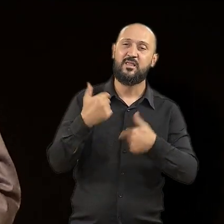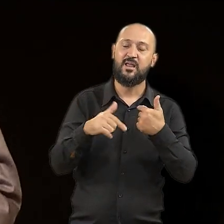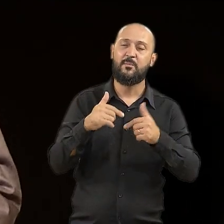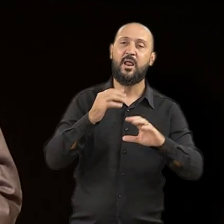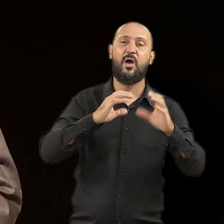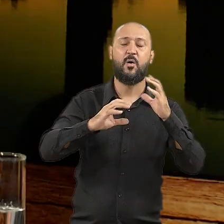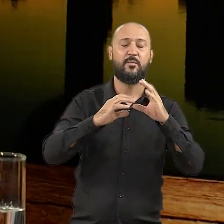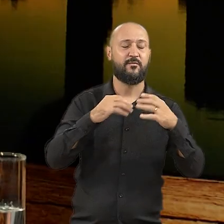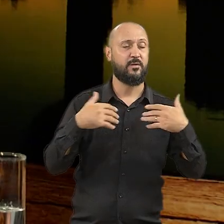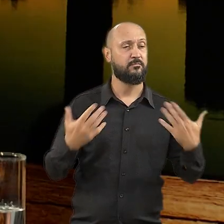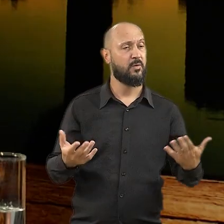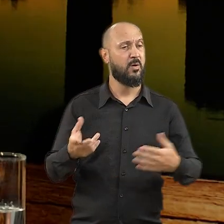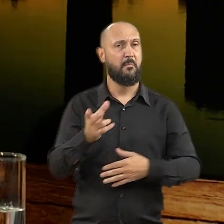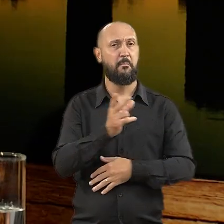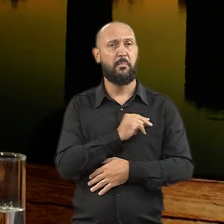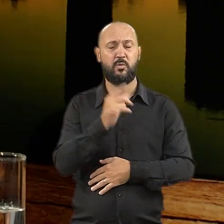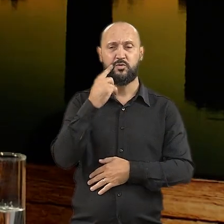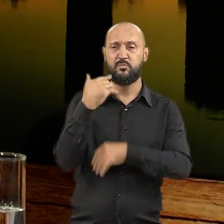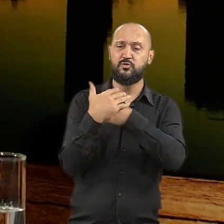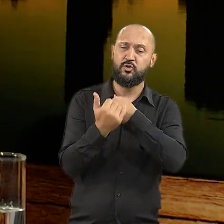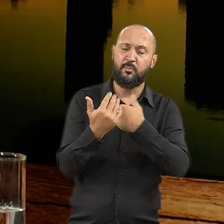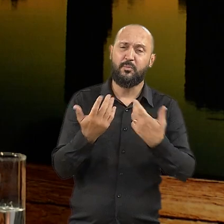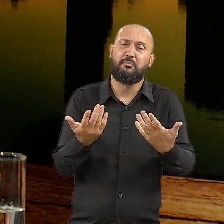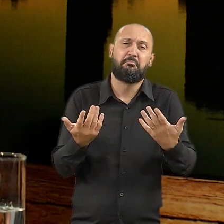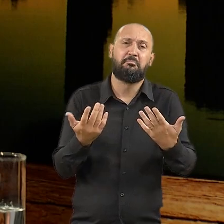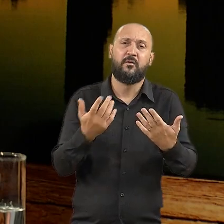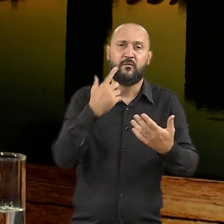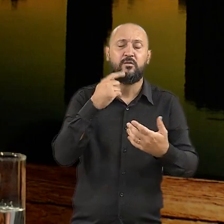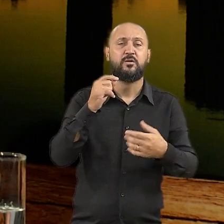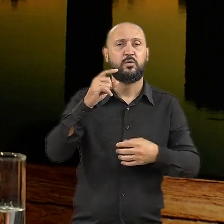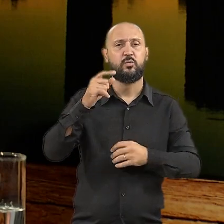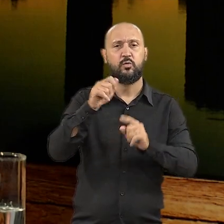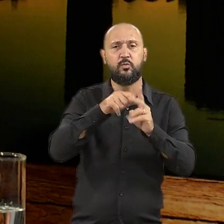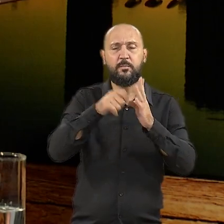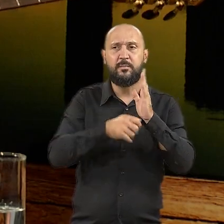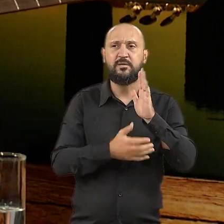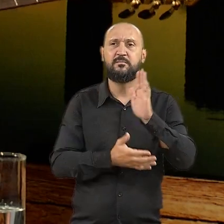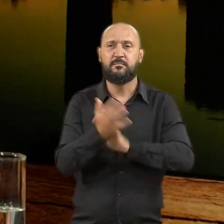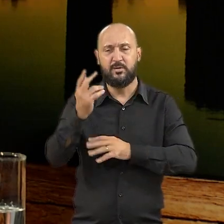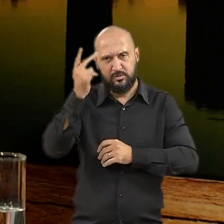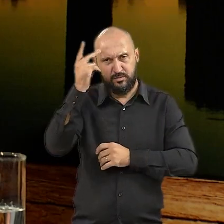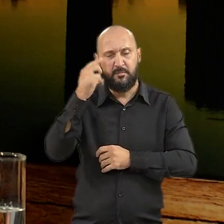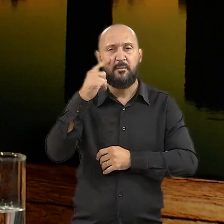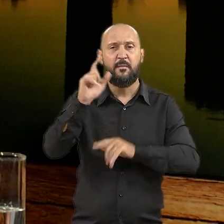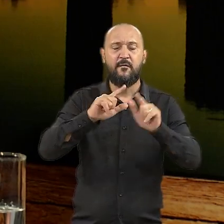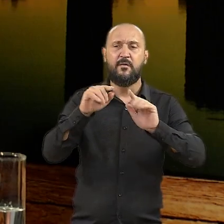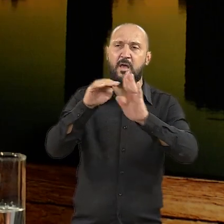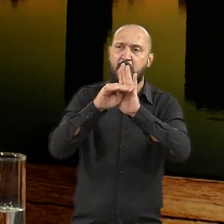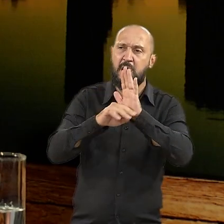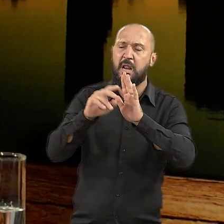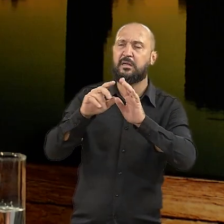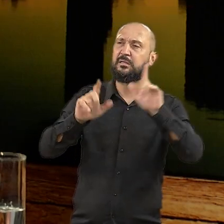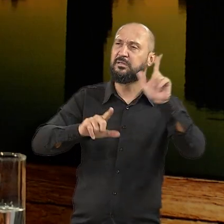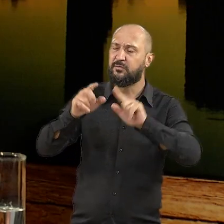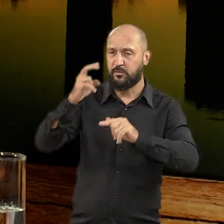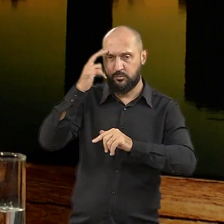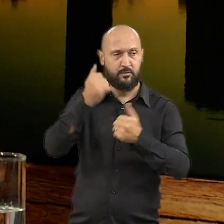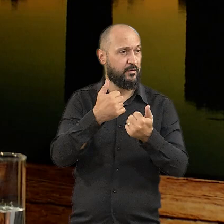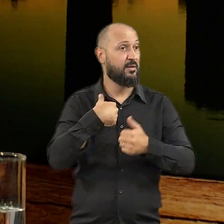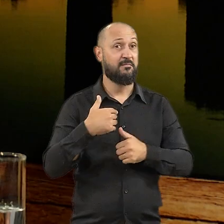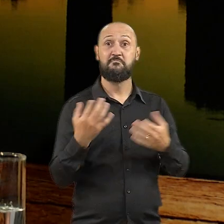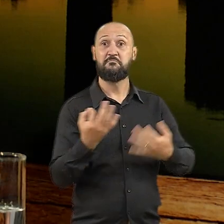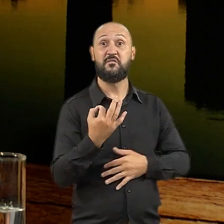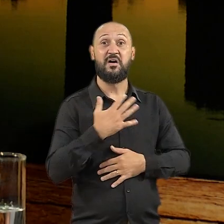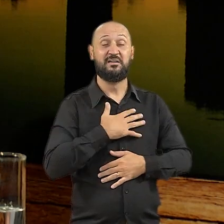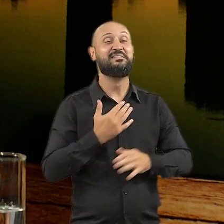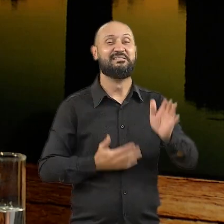TV Cultura. E aí falei, poxa... E ele me chamou e falou, vou ter que te mandar todo mês para São Paulo para buscar uns programas lá na TV Cultura e tal. Eu falei, tem